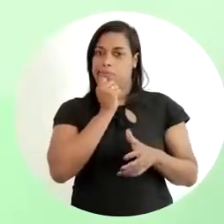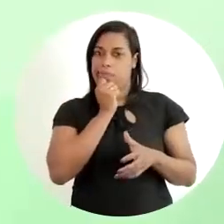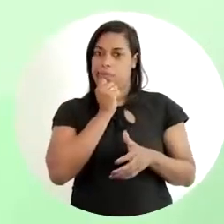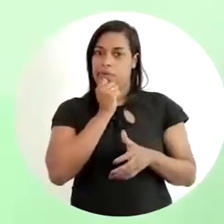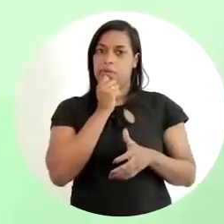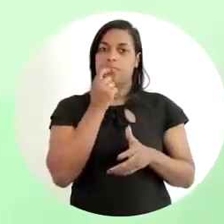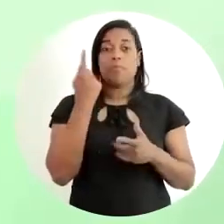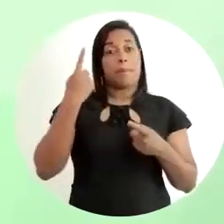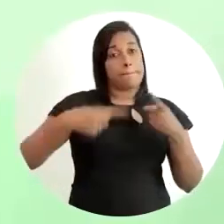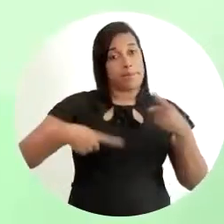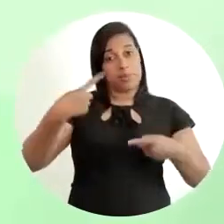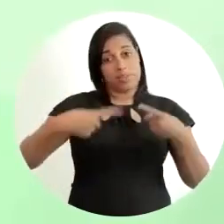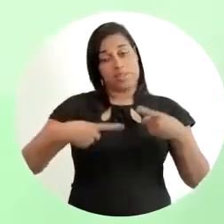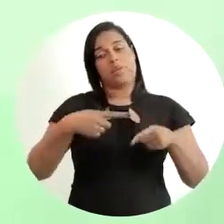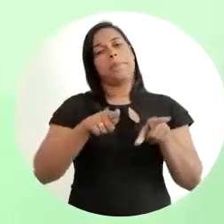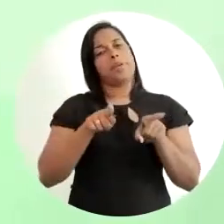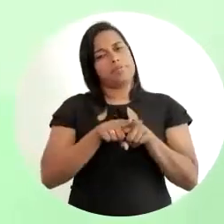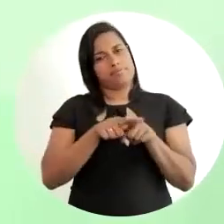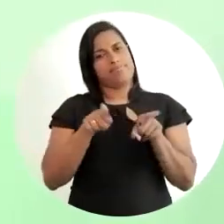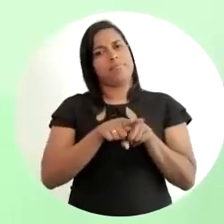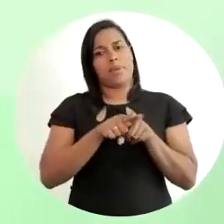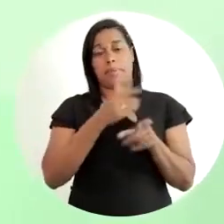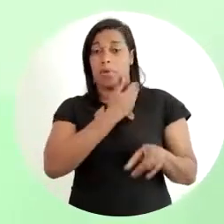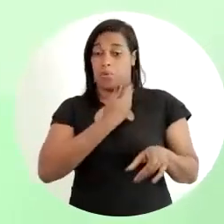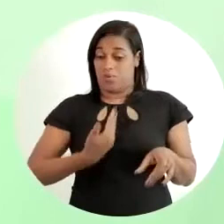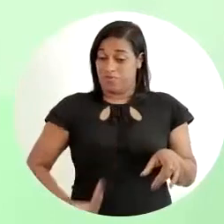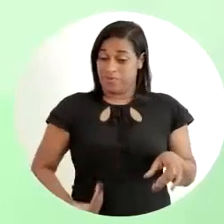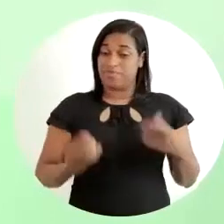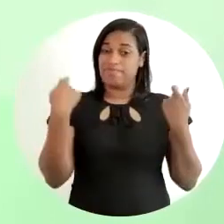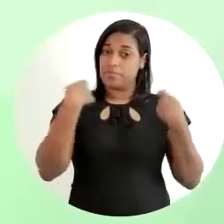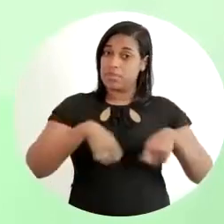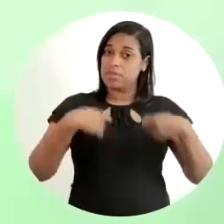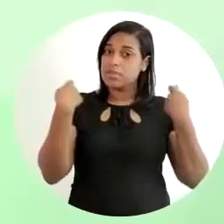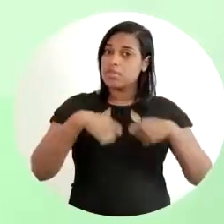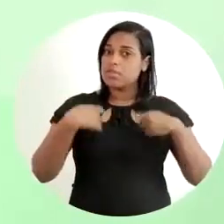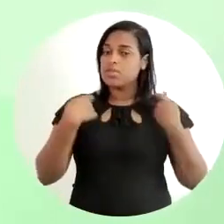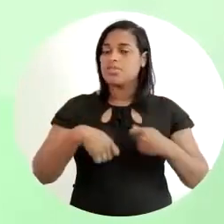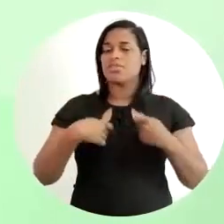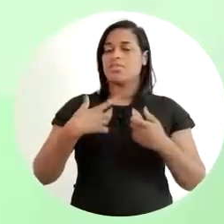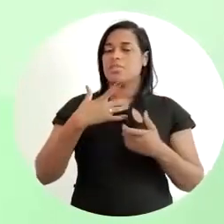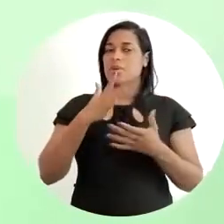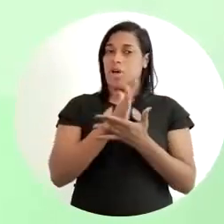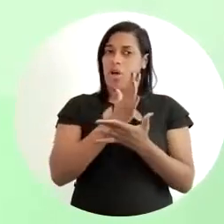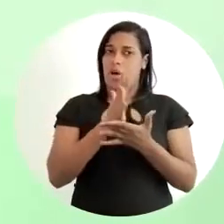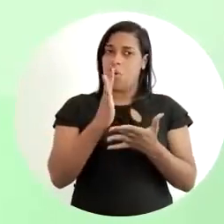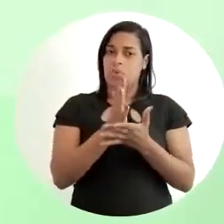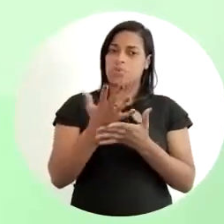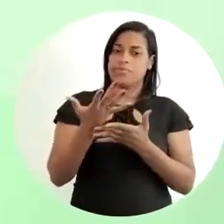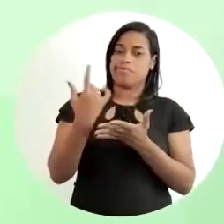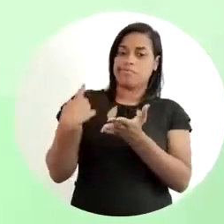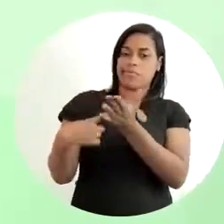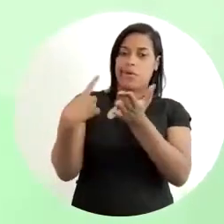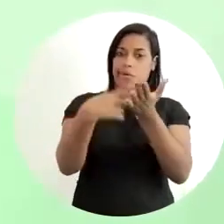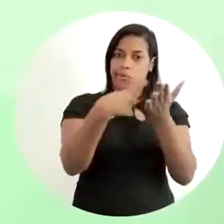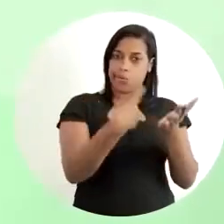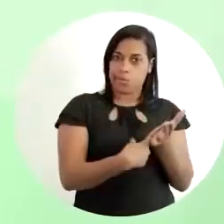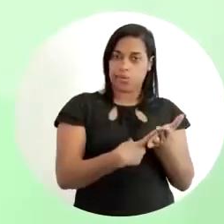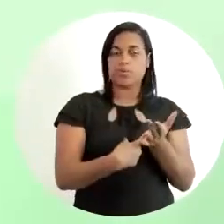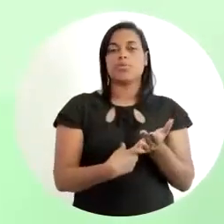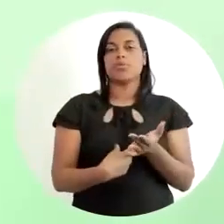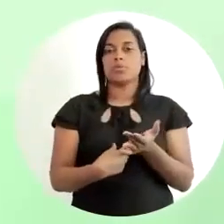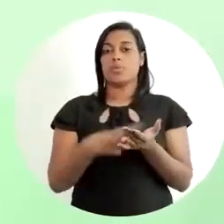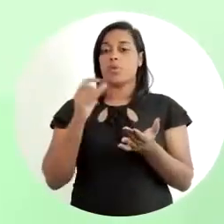embates e, politicamente também, o governo teve que fazer concessões e